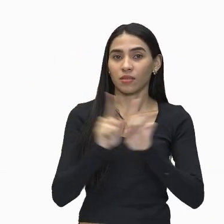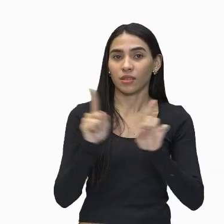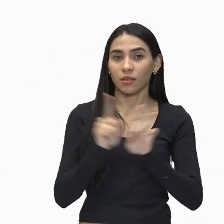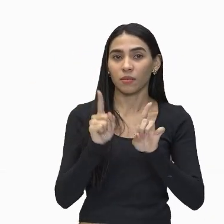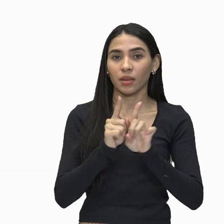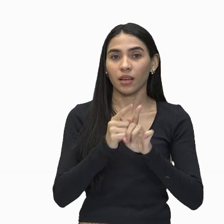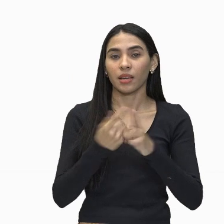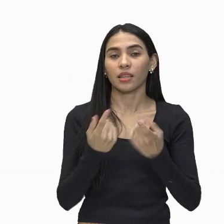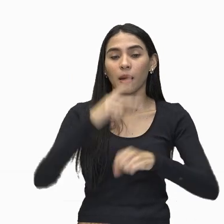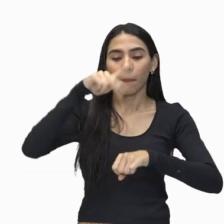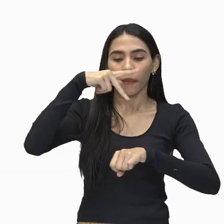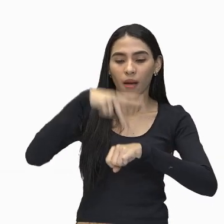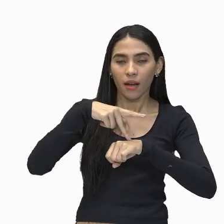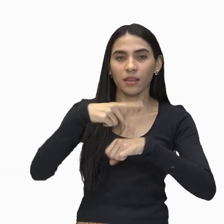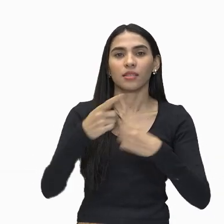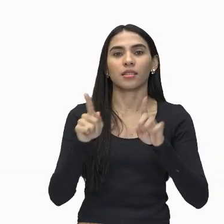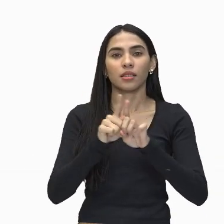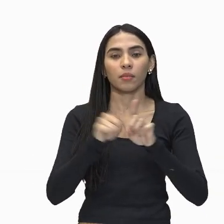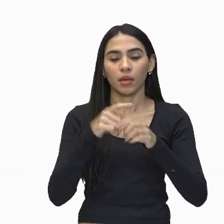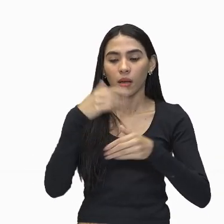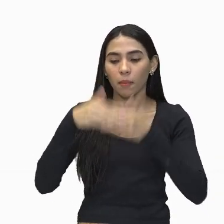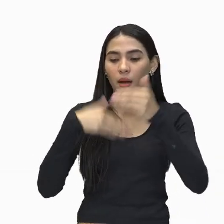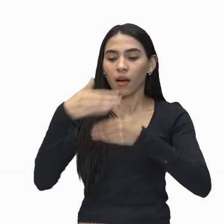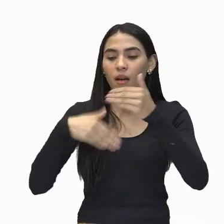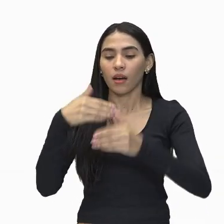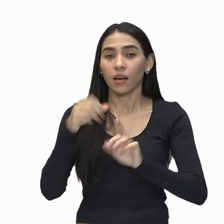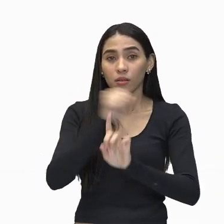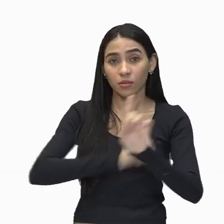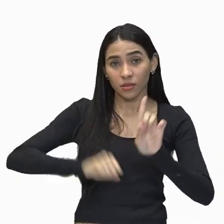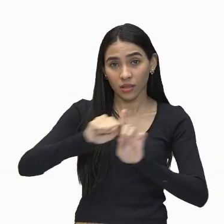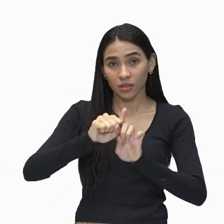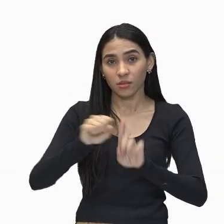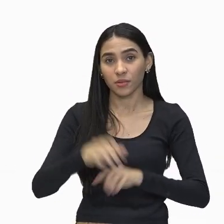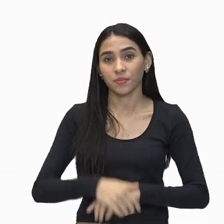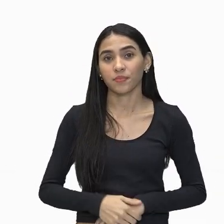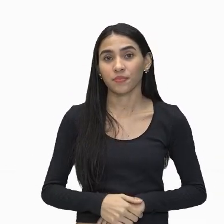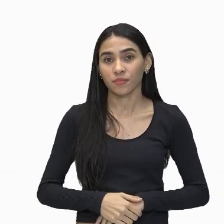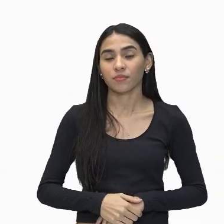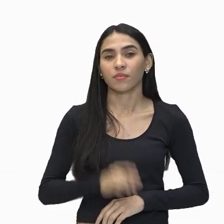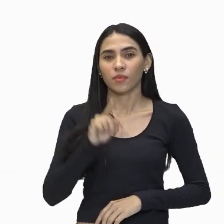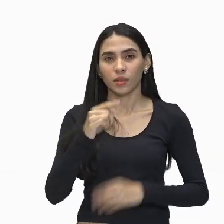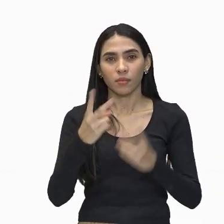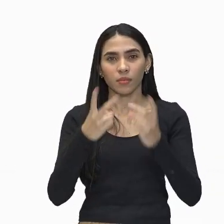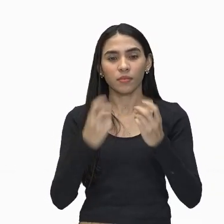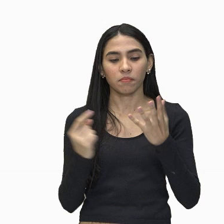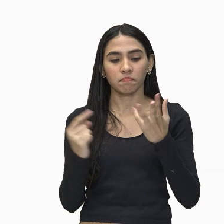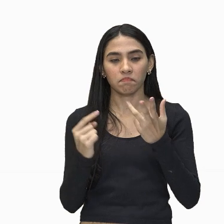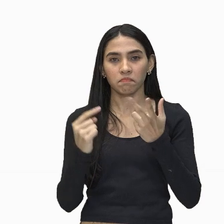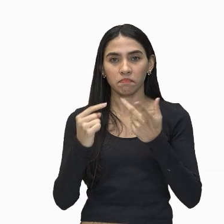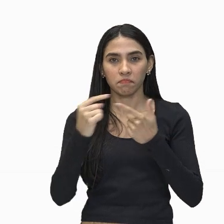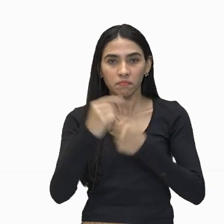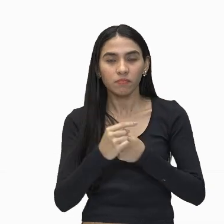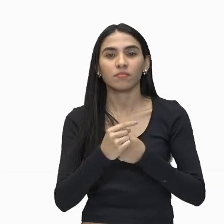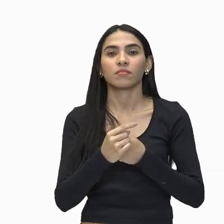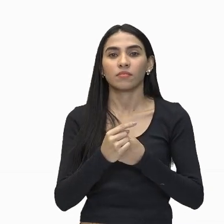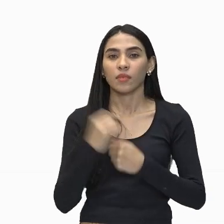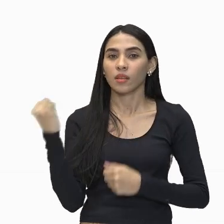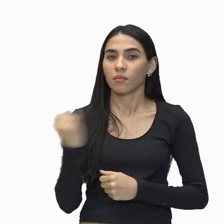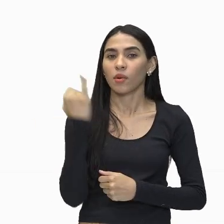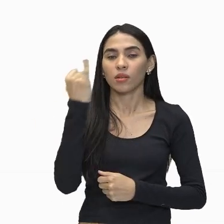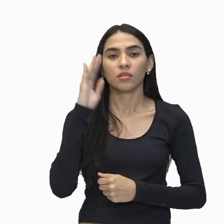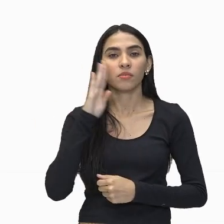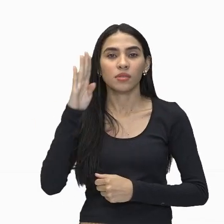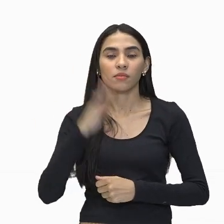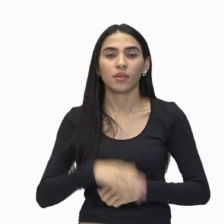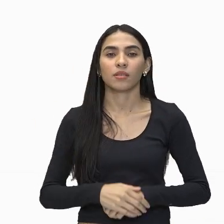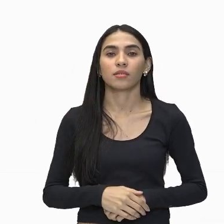da pátria, né? A construção do socialismo. Olha essas grandes narrativas que vão surgindo